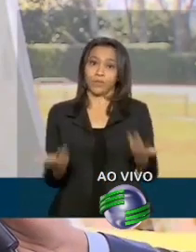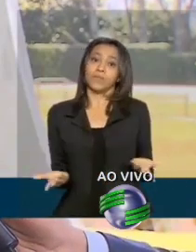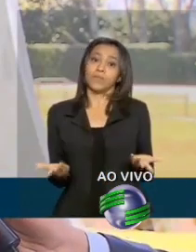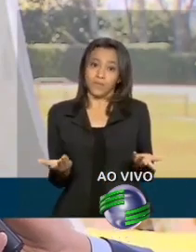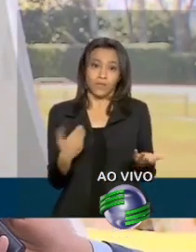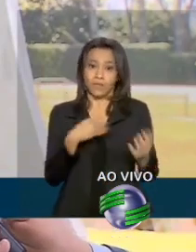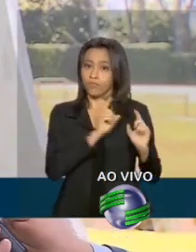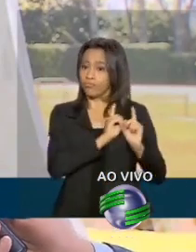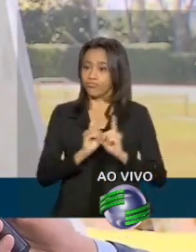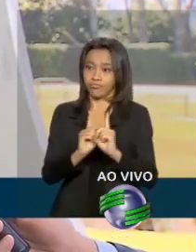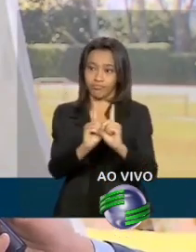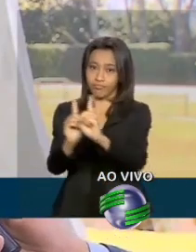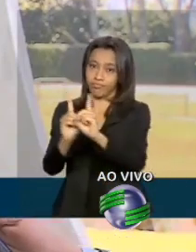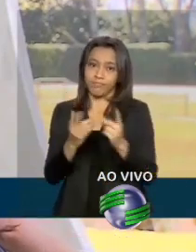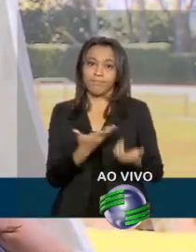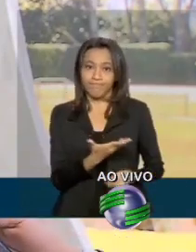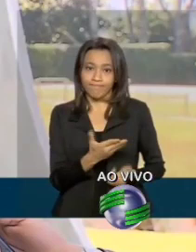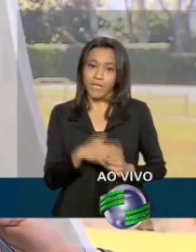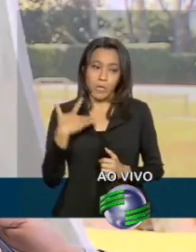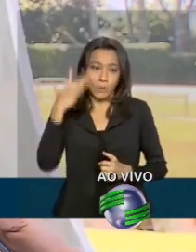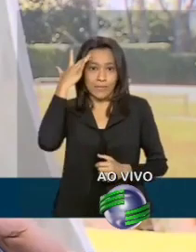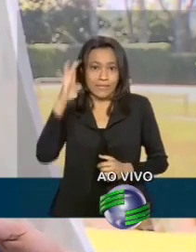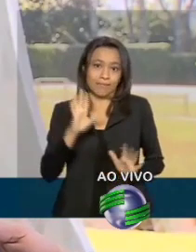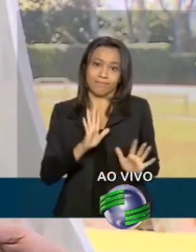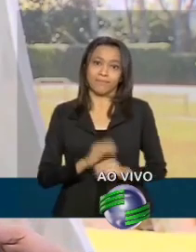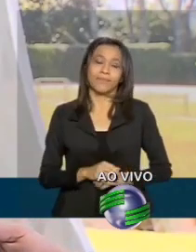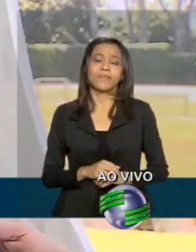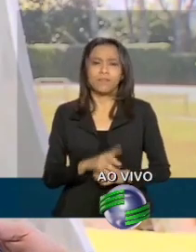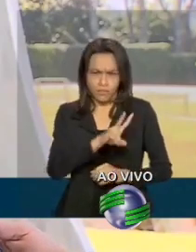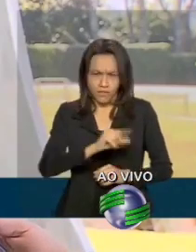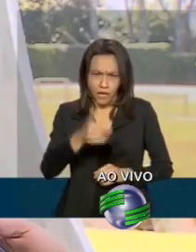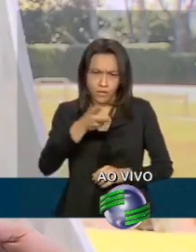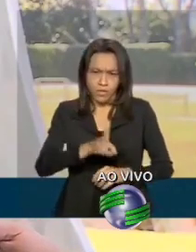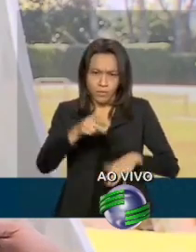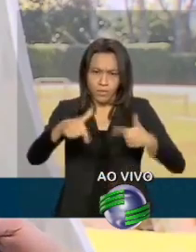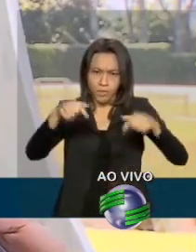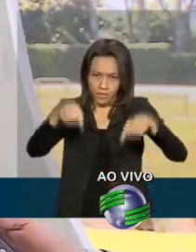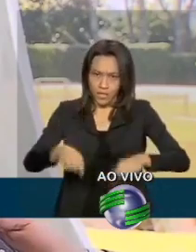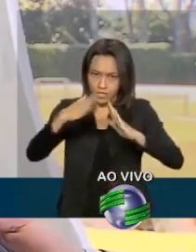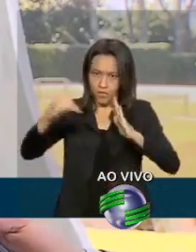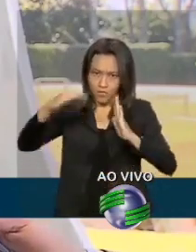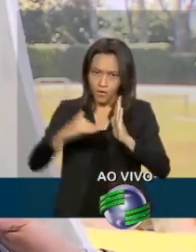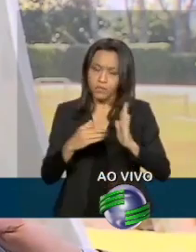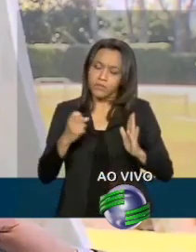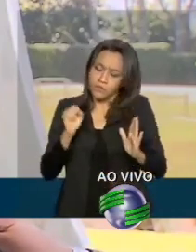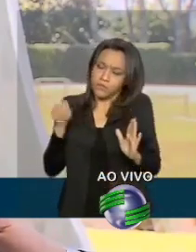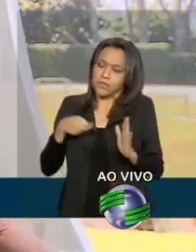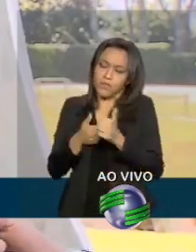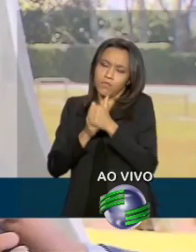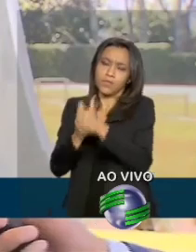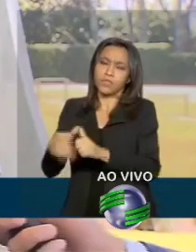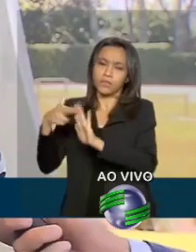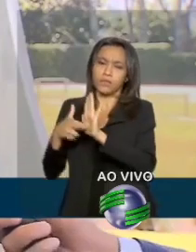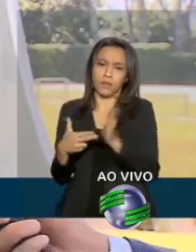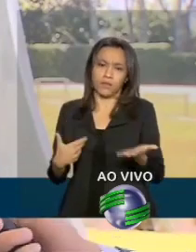muitas atividades juntas e O senhor vai continuar trabalhando aqui no Palácio do Alvorada? Eu vou seguir o protocolo como cidadão,